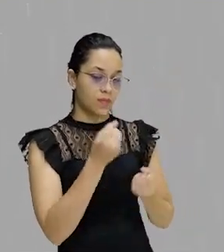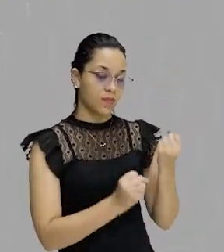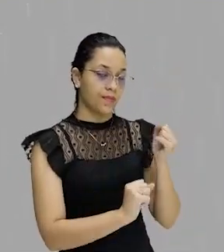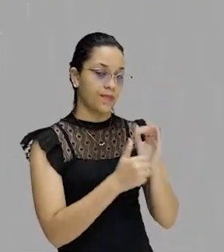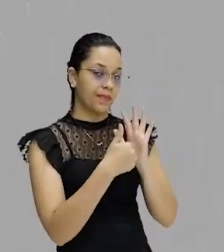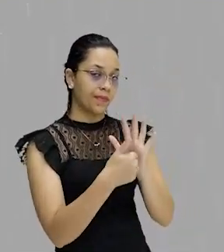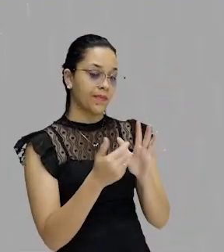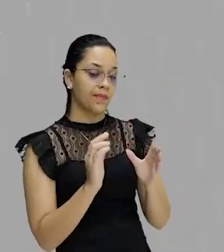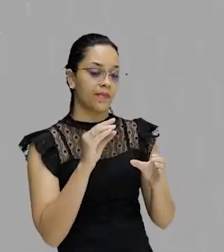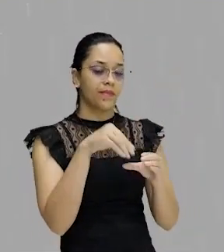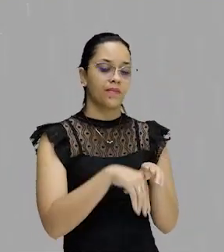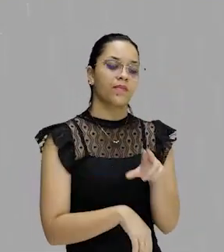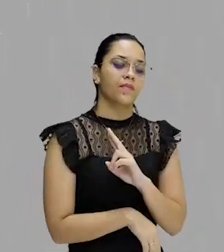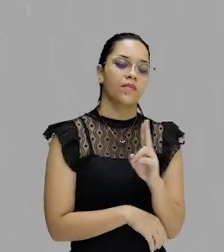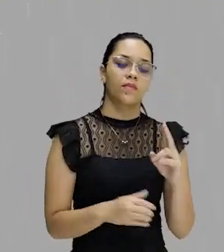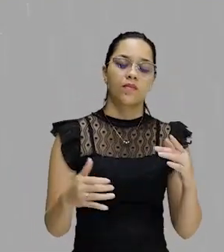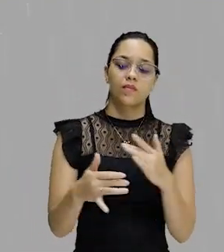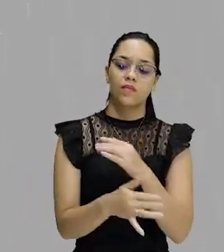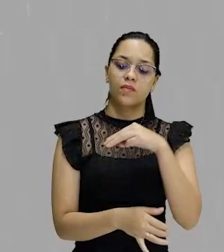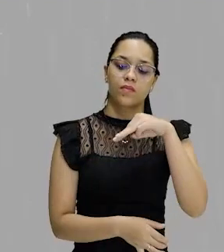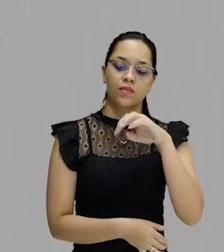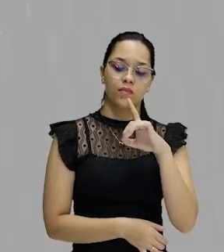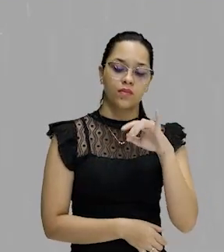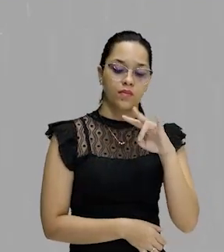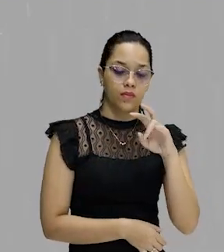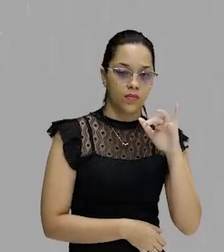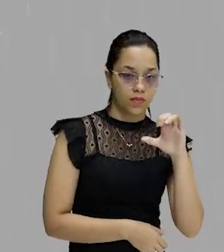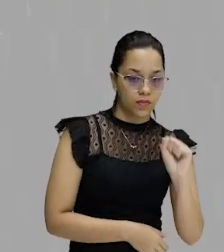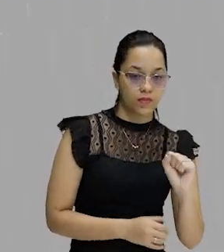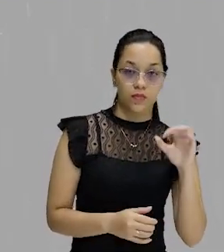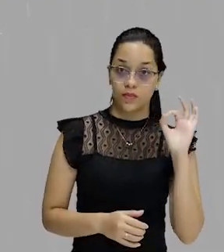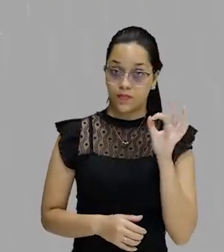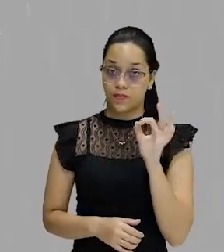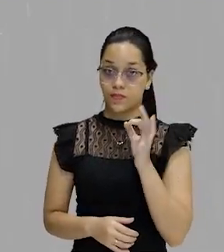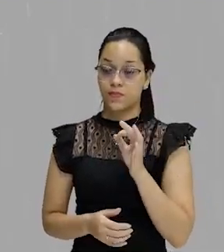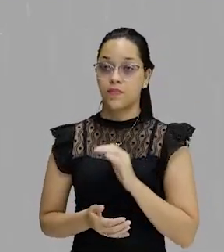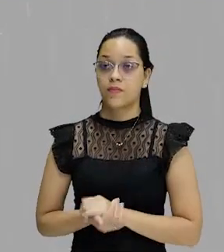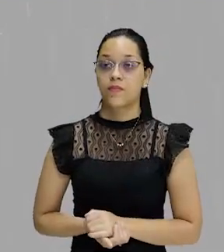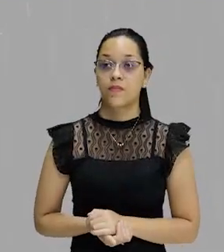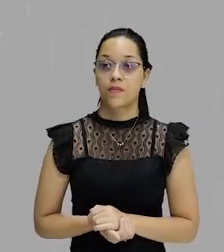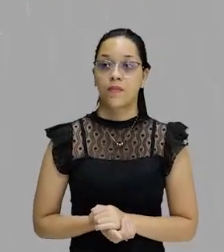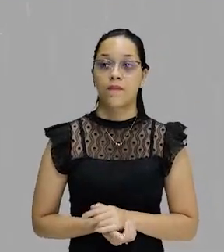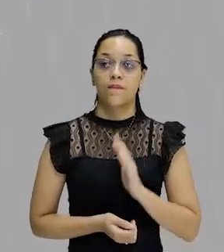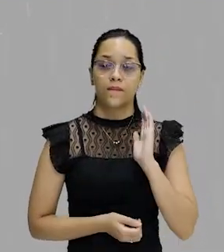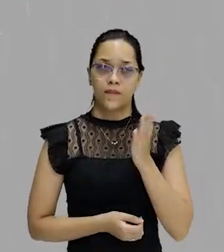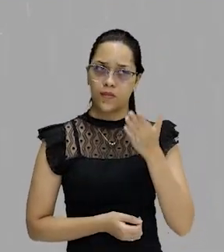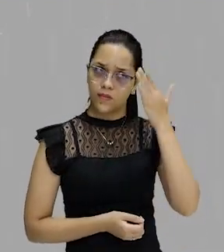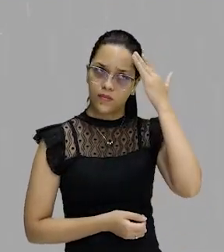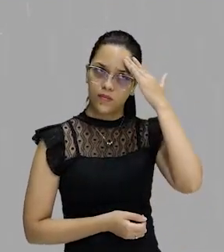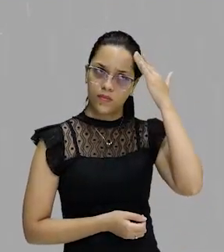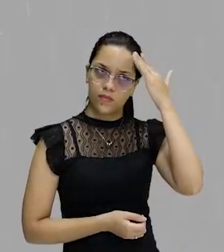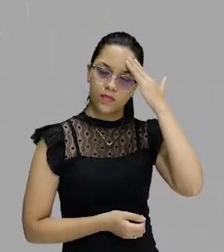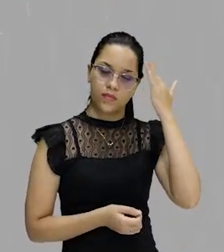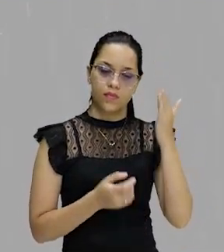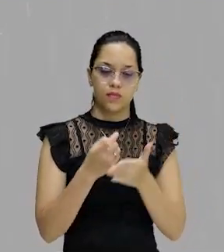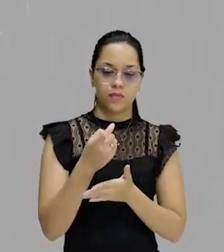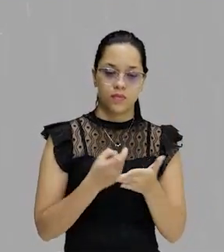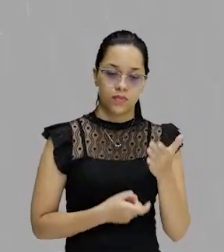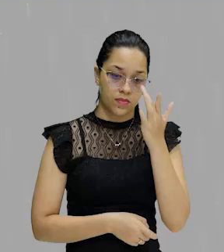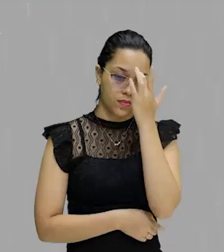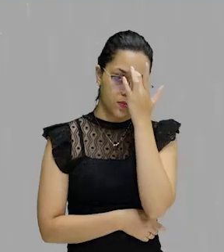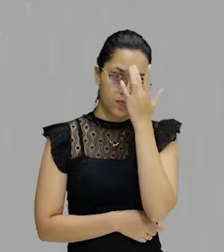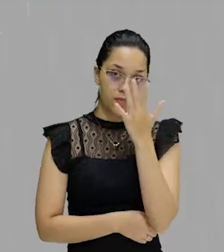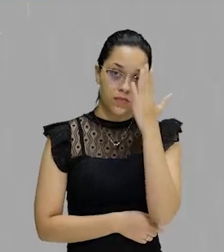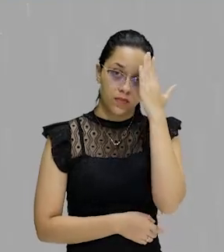aparece dentro das chamadas cidades medievais. Ok, galerinha? Beleza? Pronto. Interpretou o texto, fica